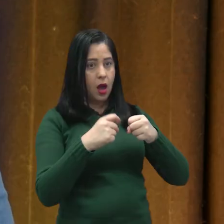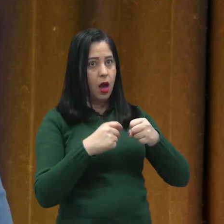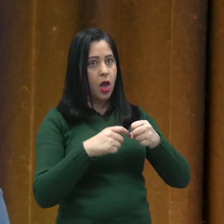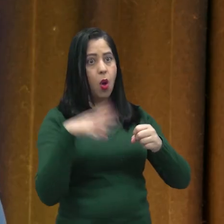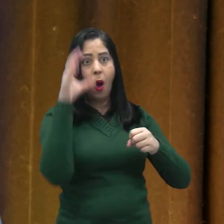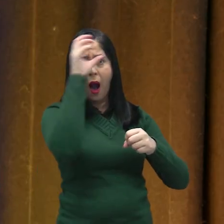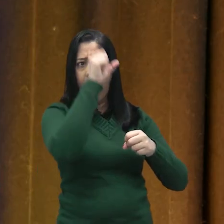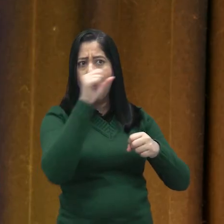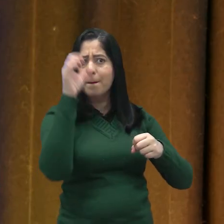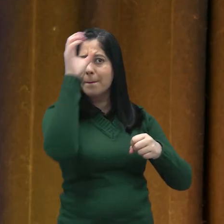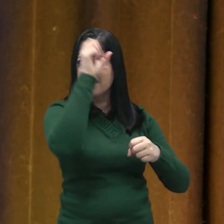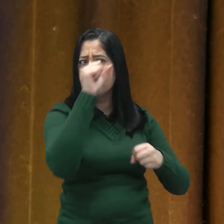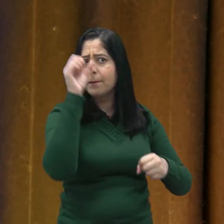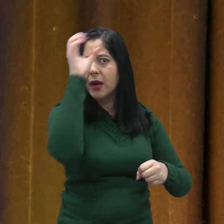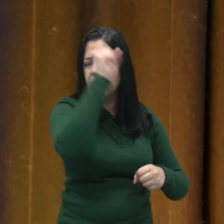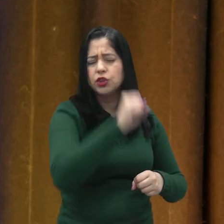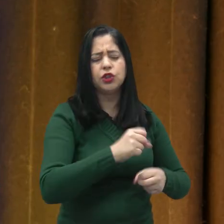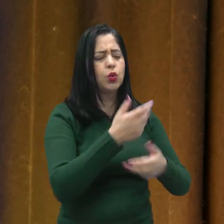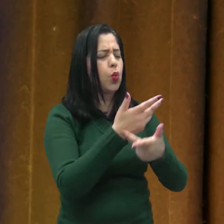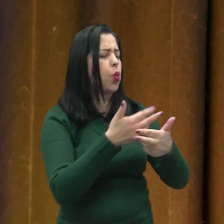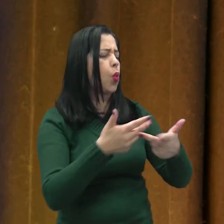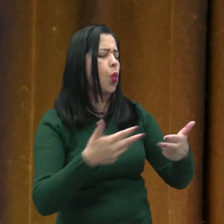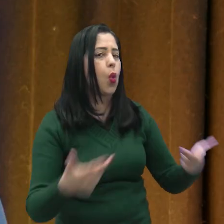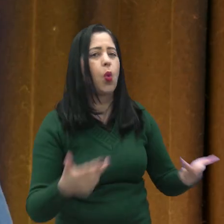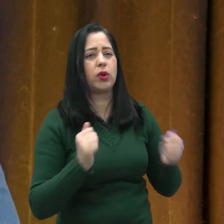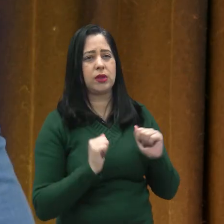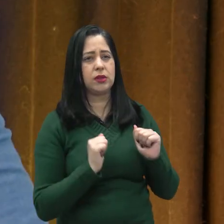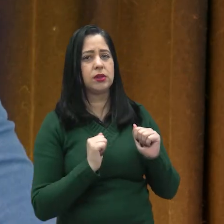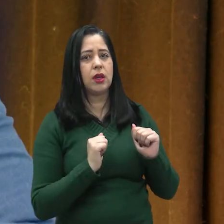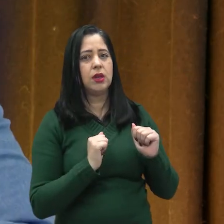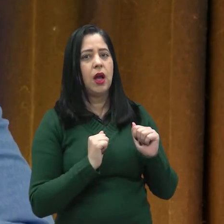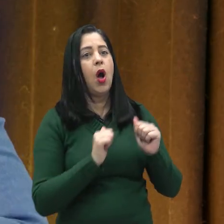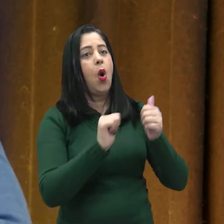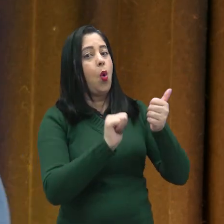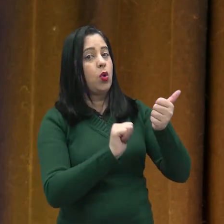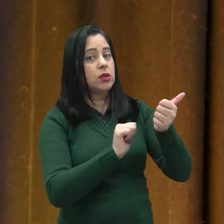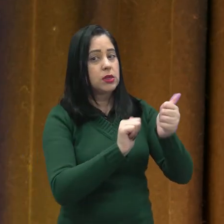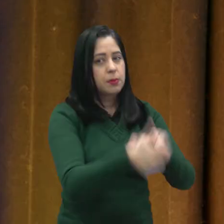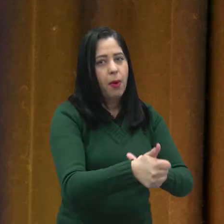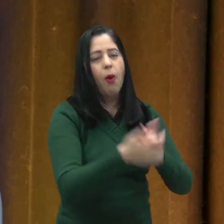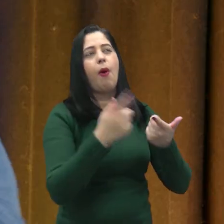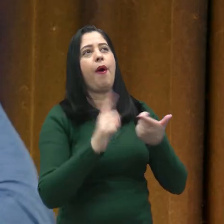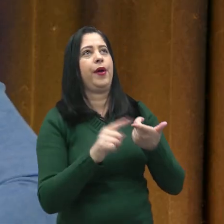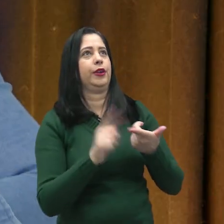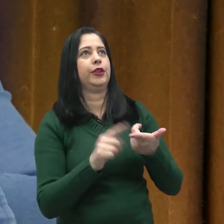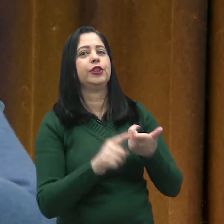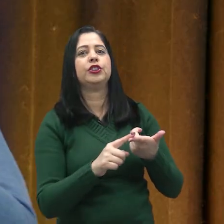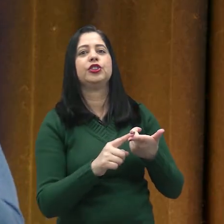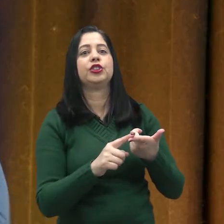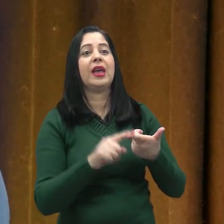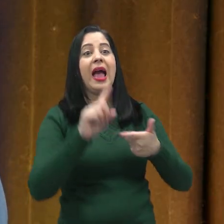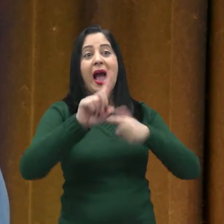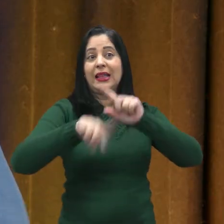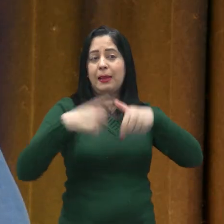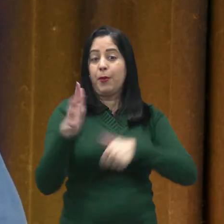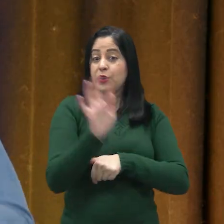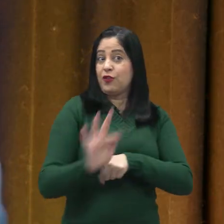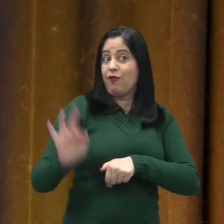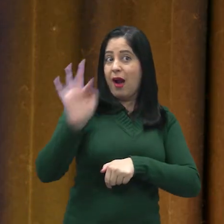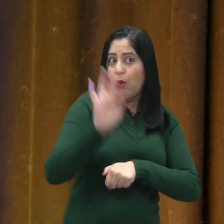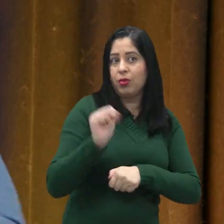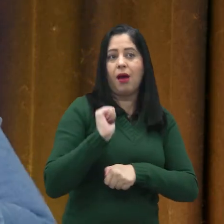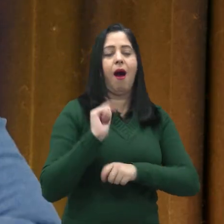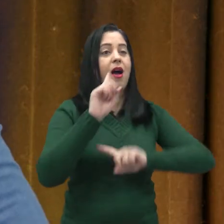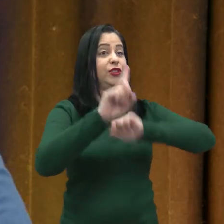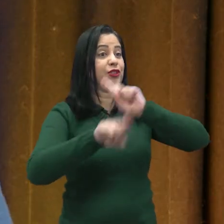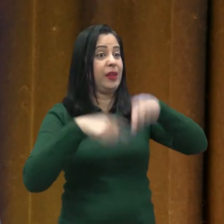inteira aprendendo a importância disso, a ferramenta do esporte, você vai para a formação, você vai para uma questão, você